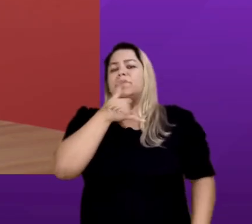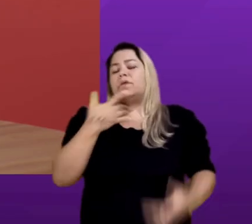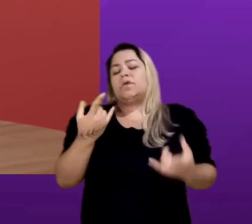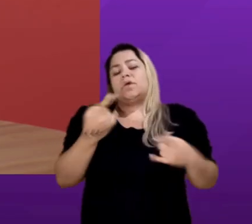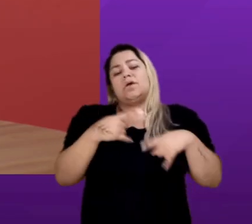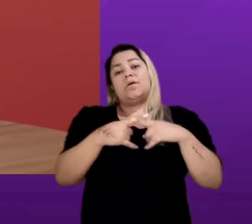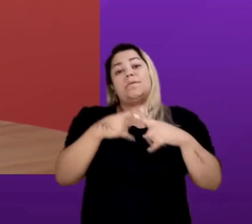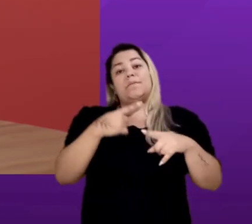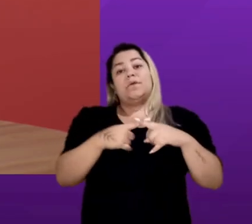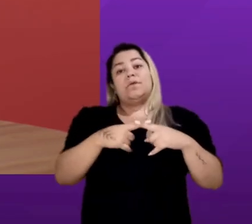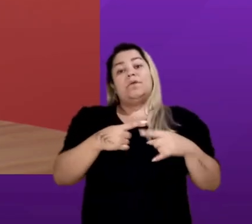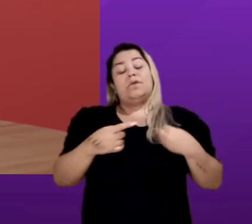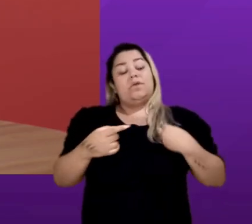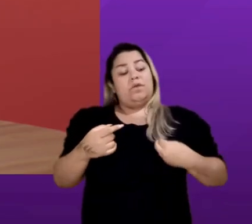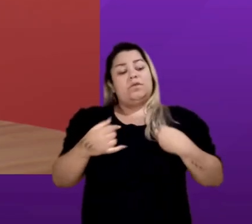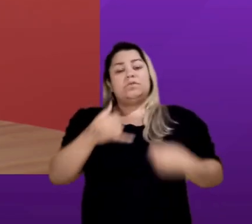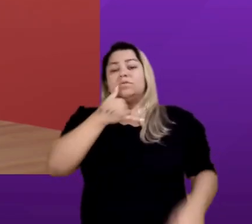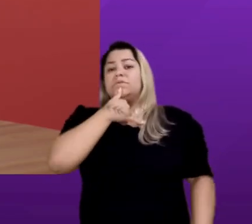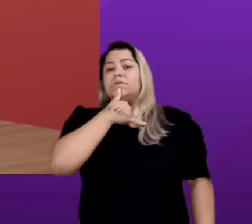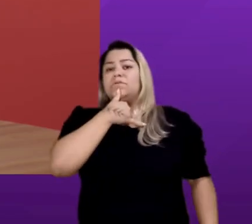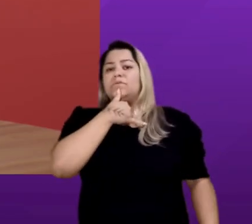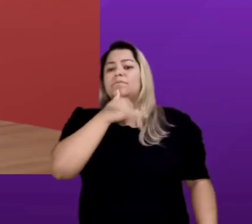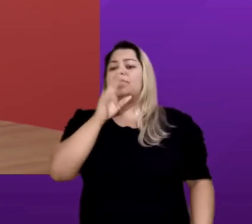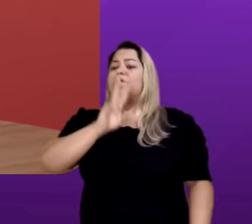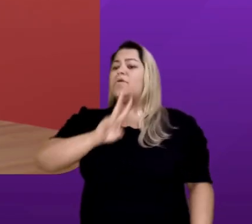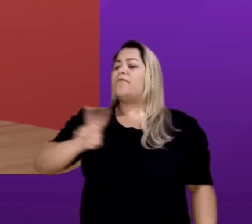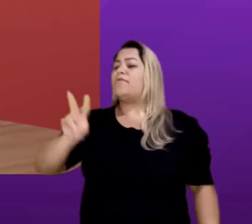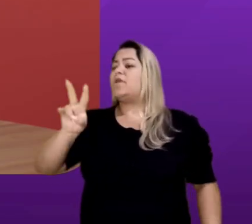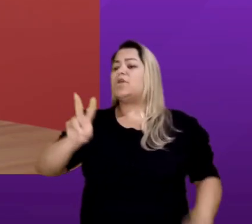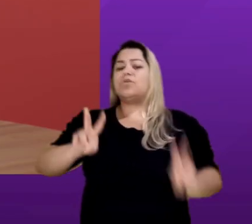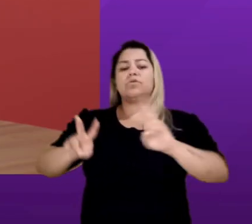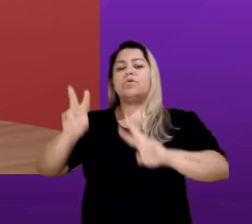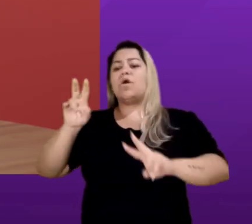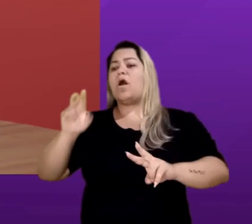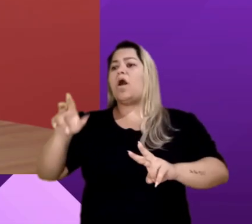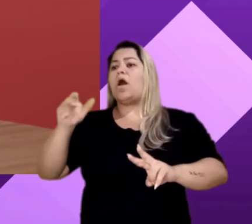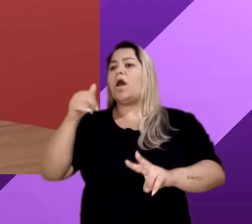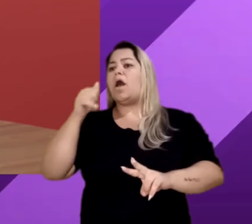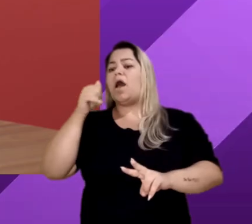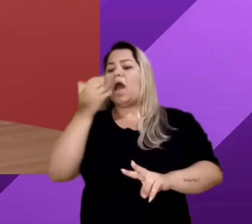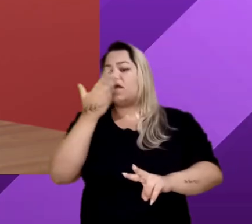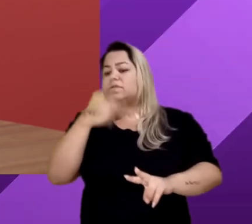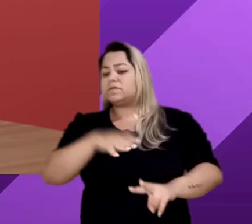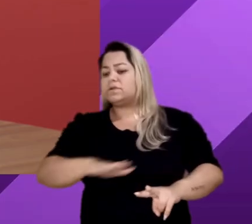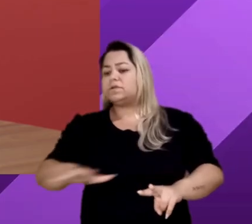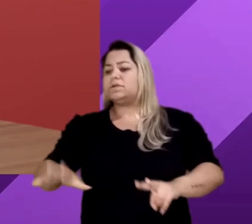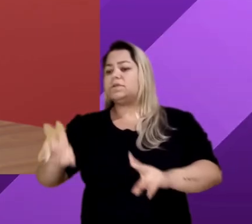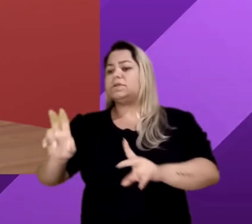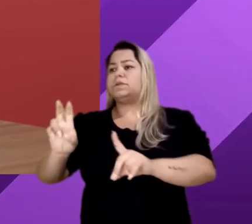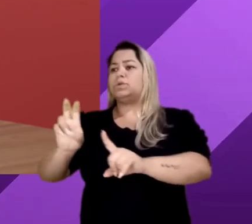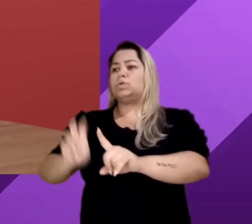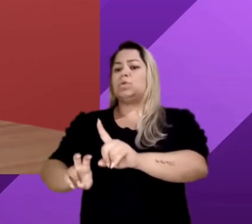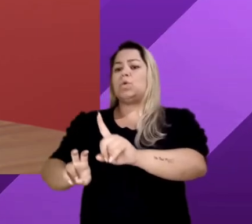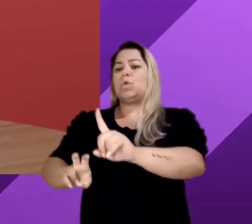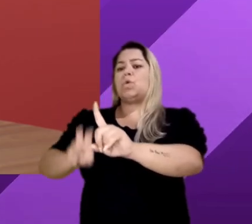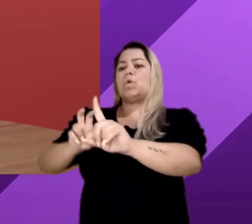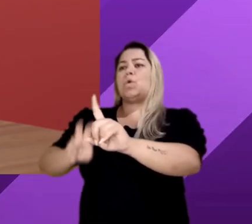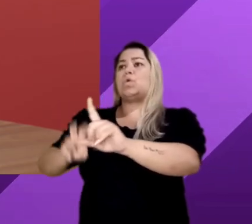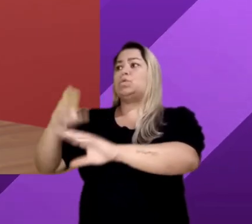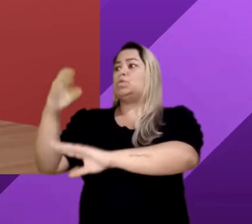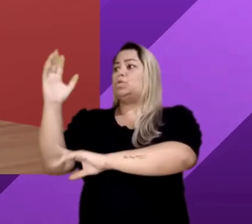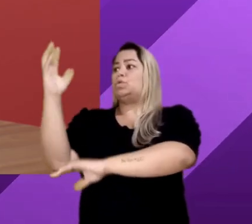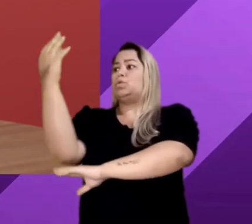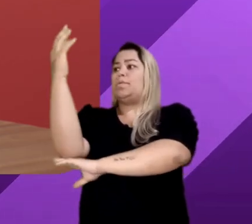porque eu vejo os meninos sobem lá, o meu sonho era subir nesse pé de tamarindo, ir até o olho lá em cima, só